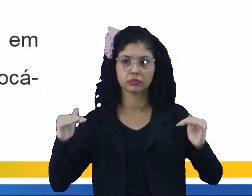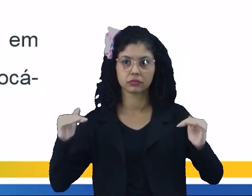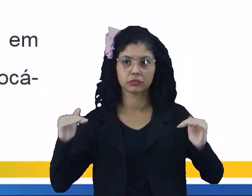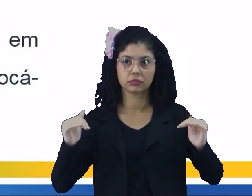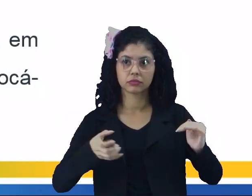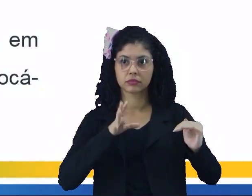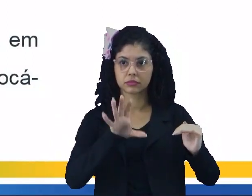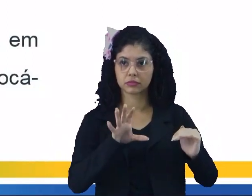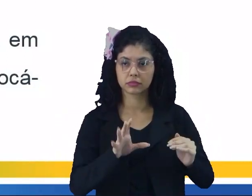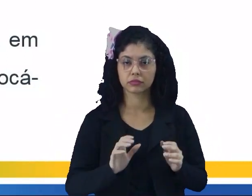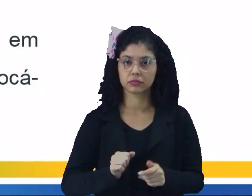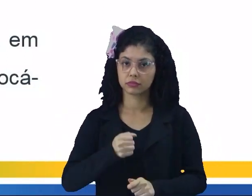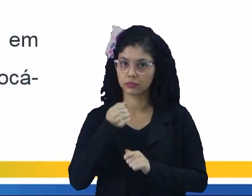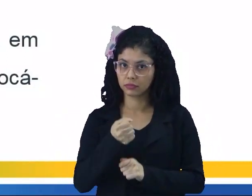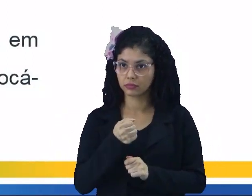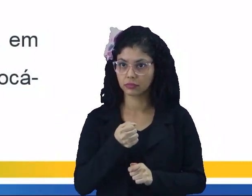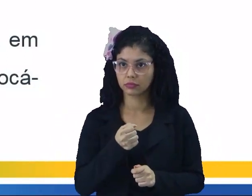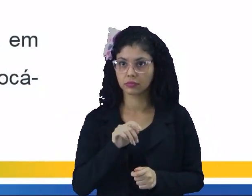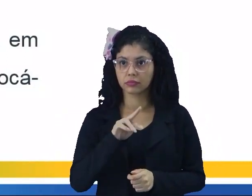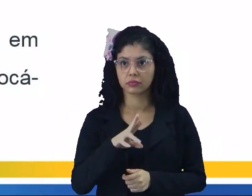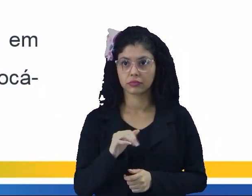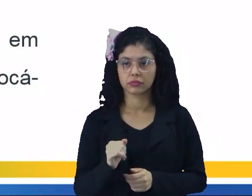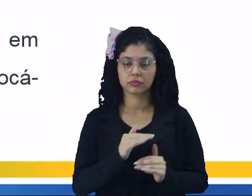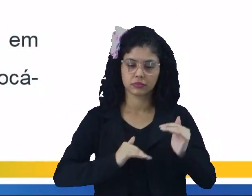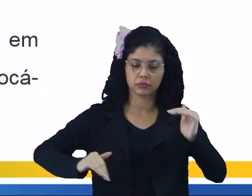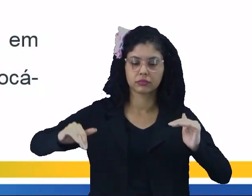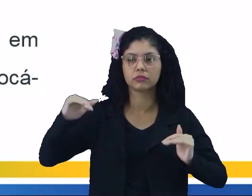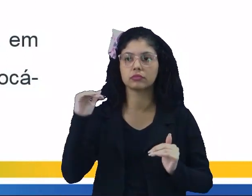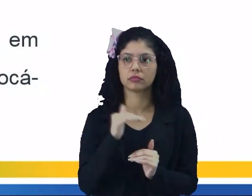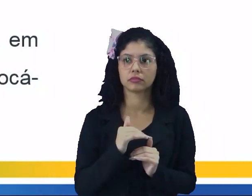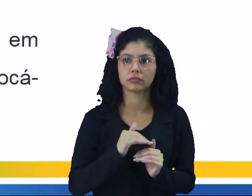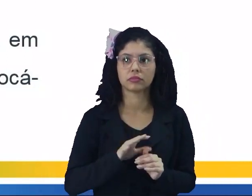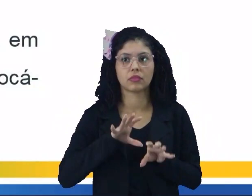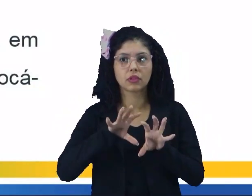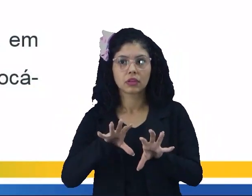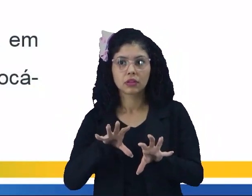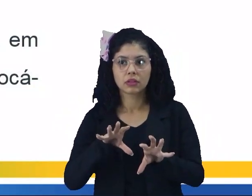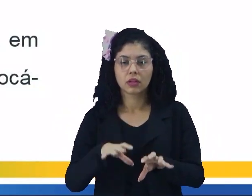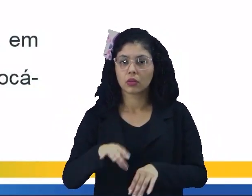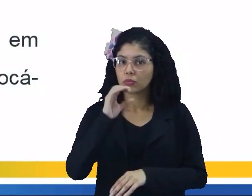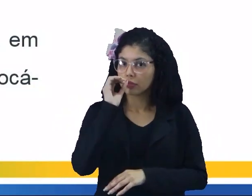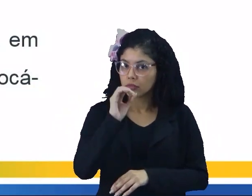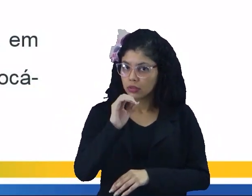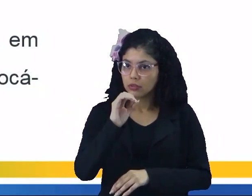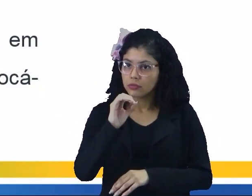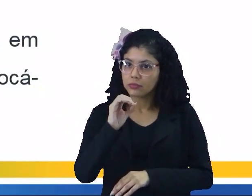vertical, segurando-a pela extremidade superior, de modo que o zero da